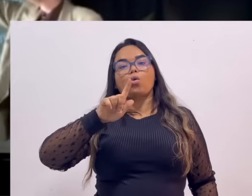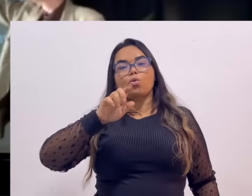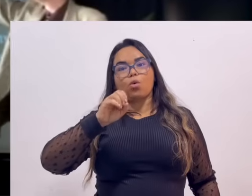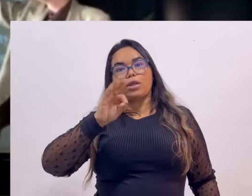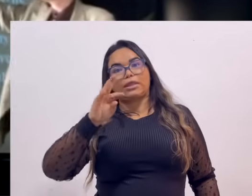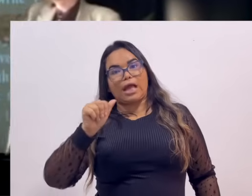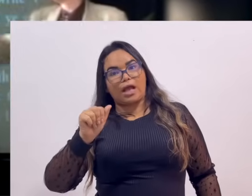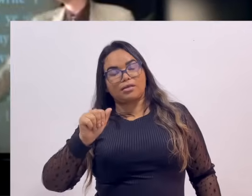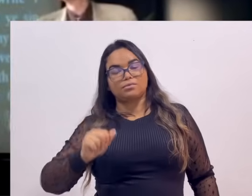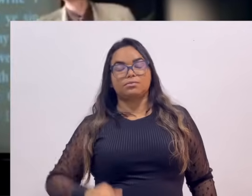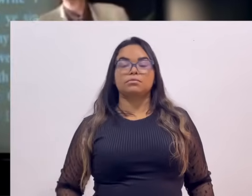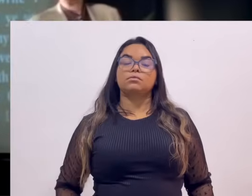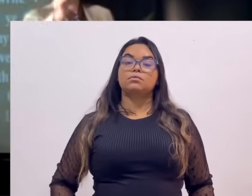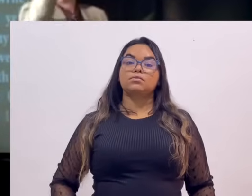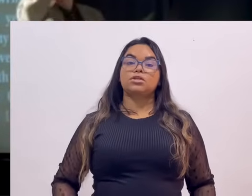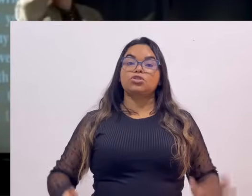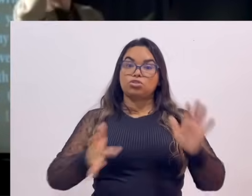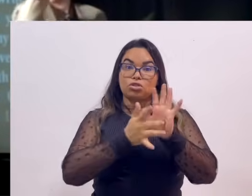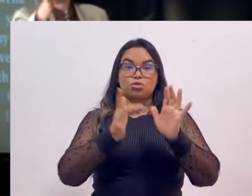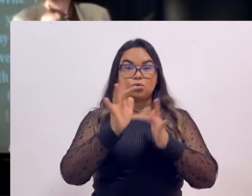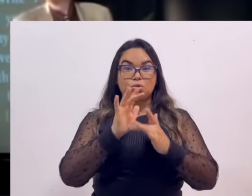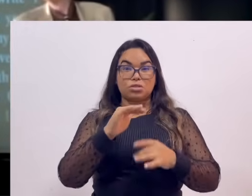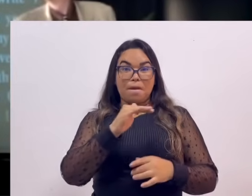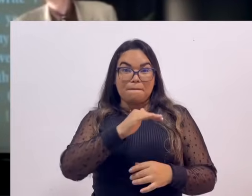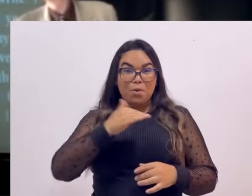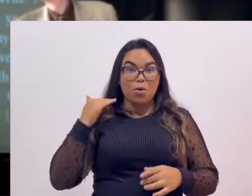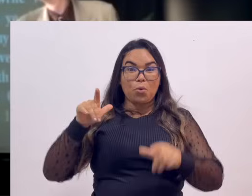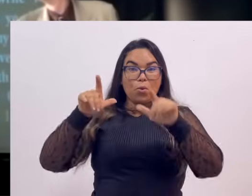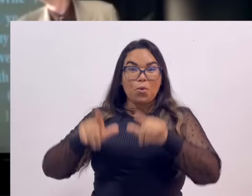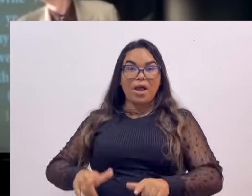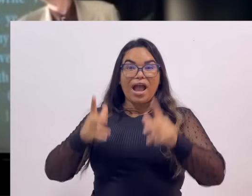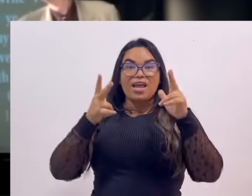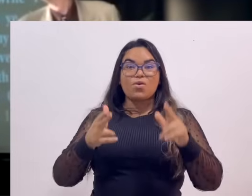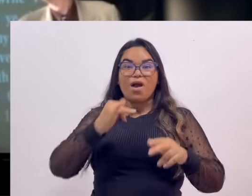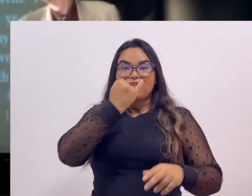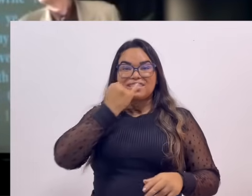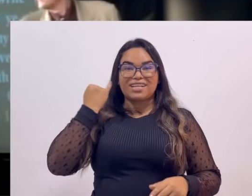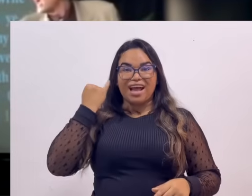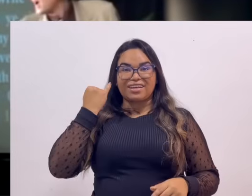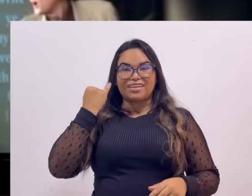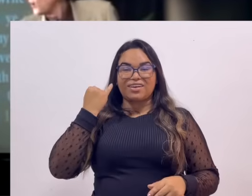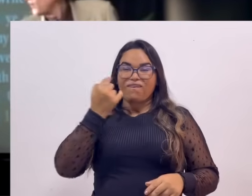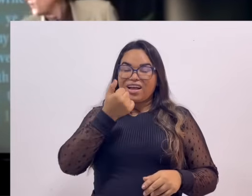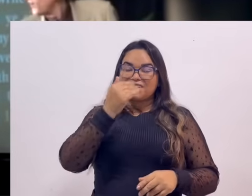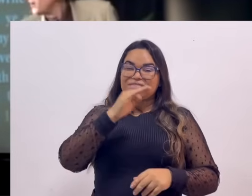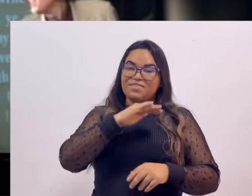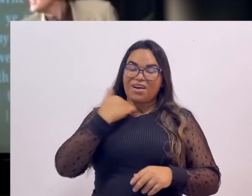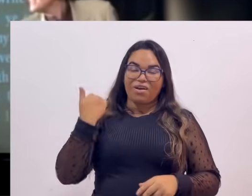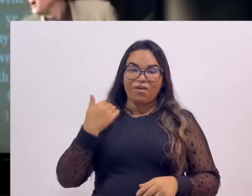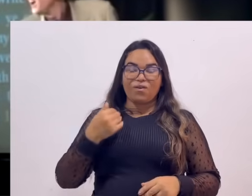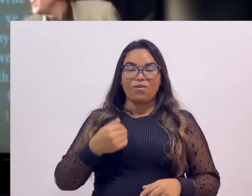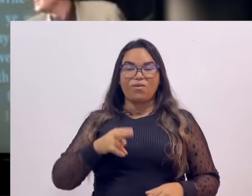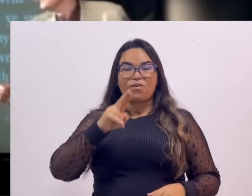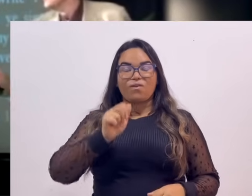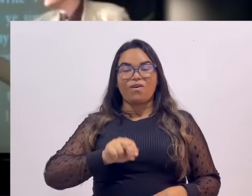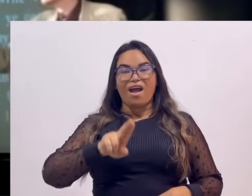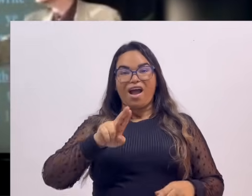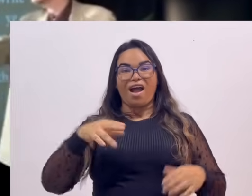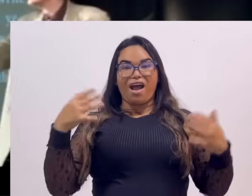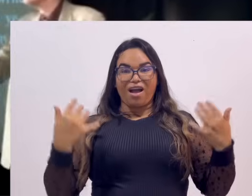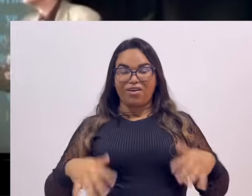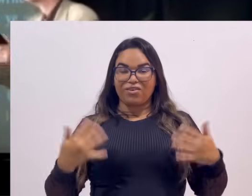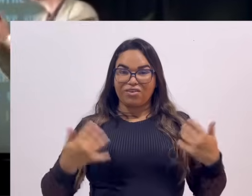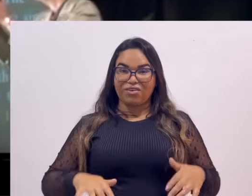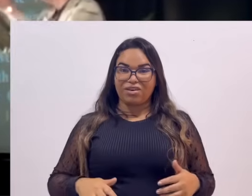moriá era uma colina e que jesus morreu no monte moriá uau ele morreu